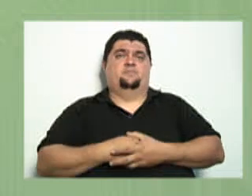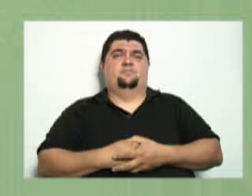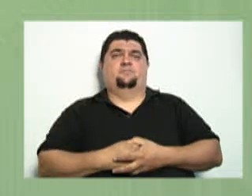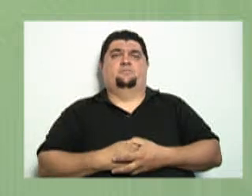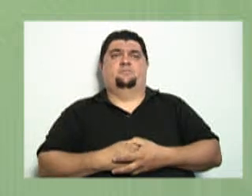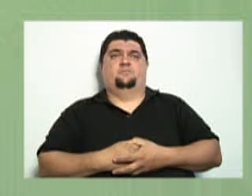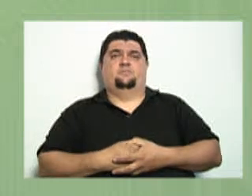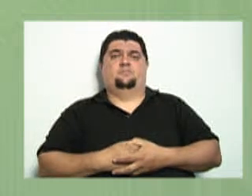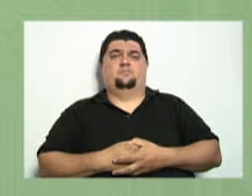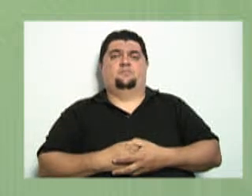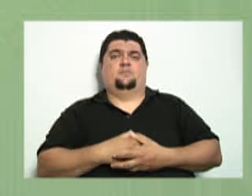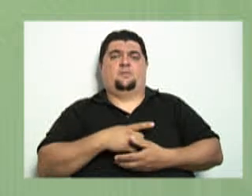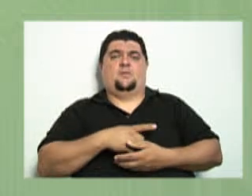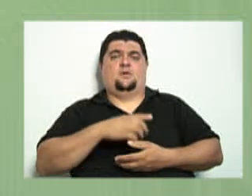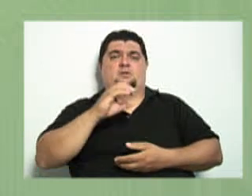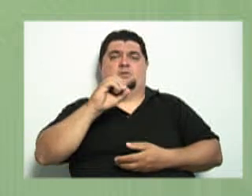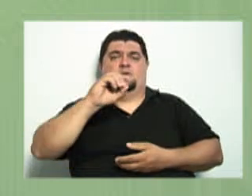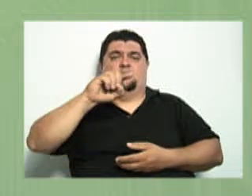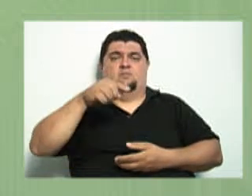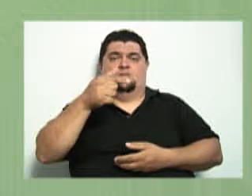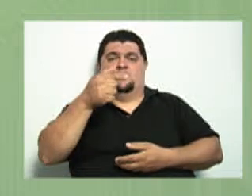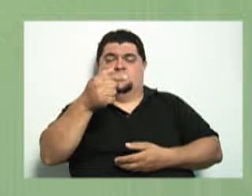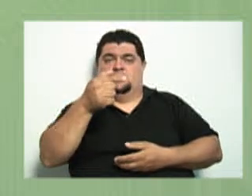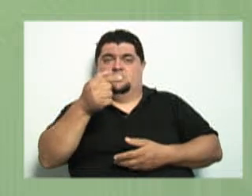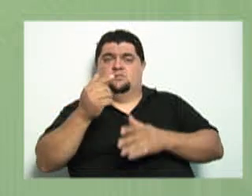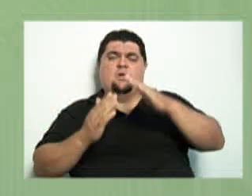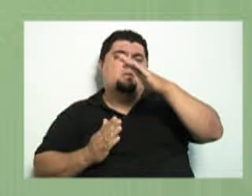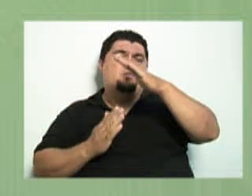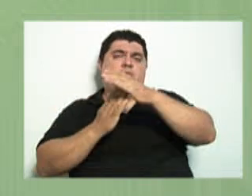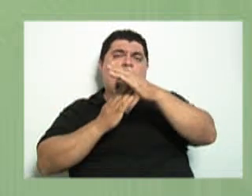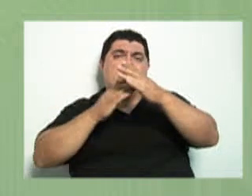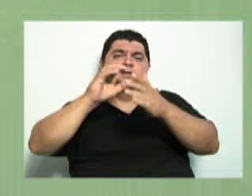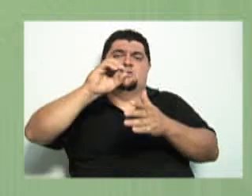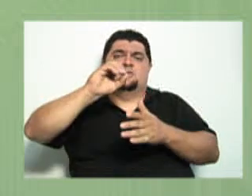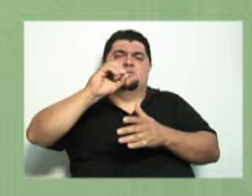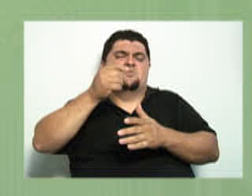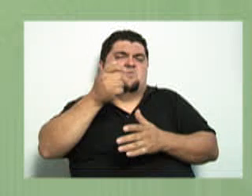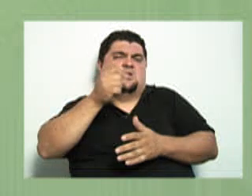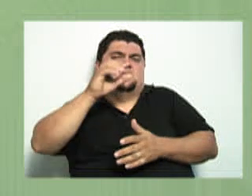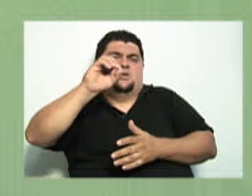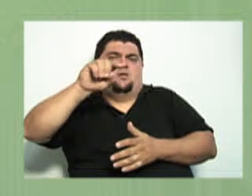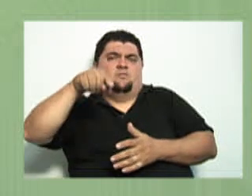Então, aqui a gente tem 0,7 até quase 0,8, que é